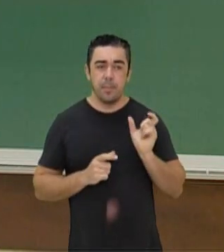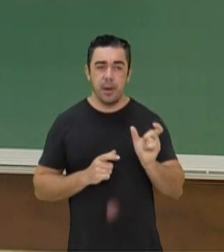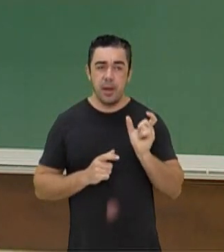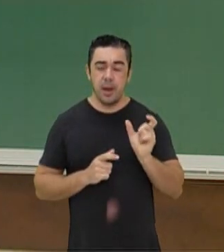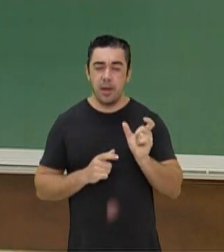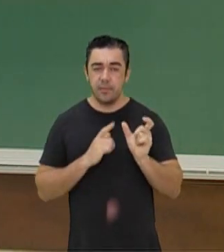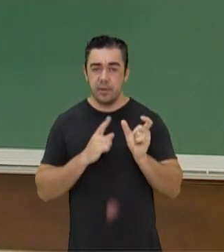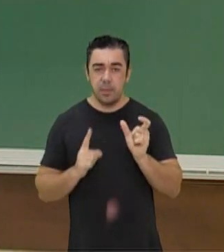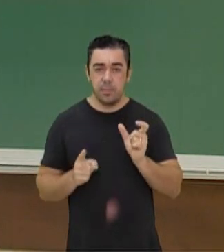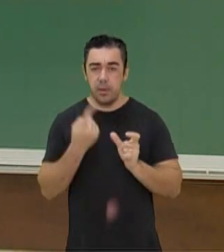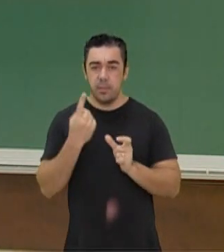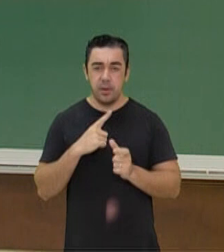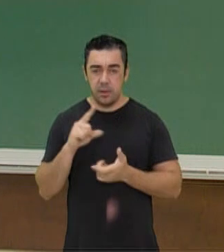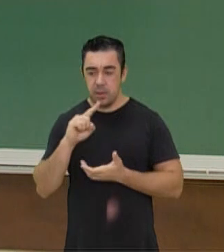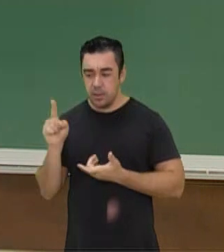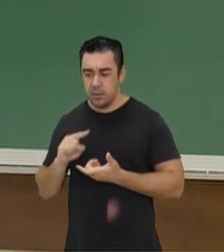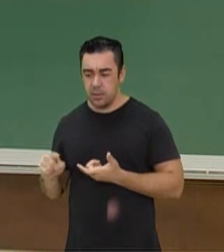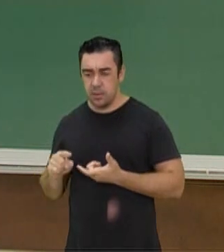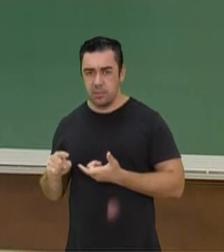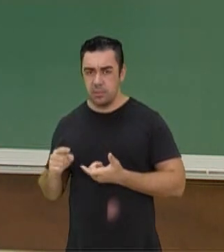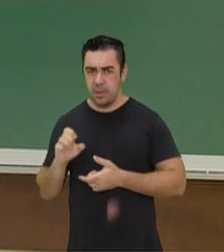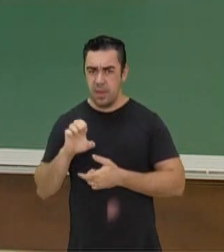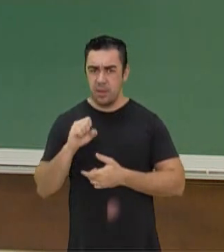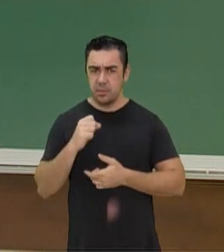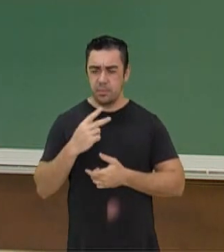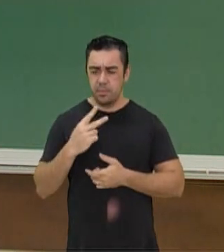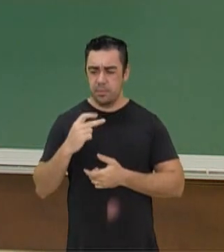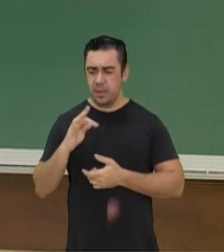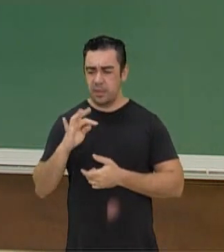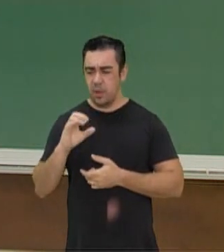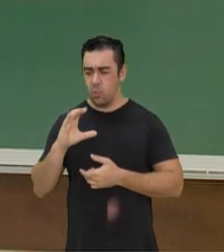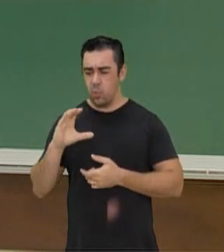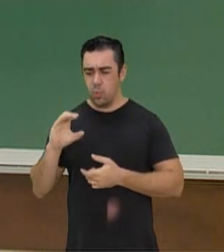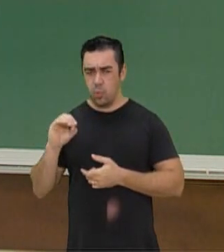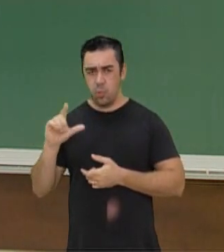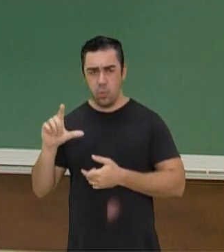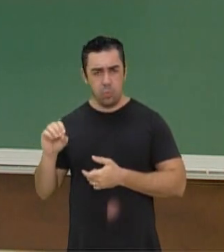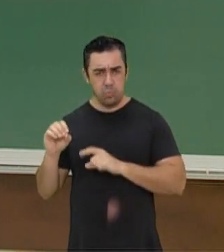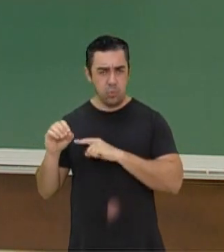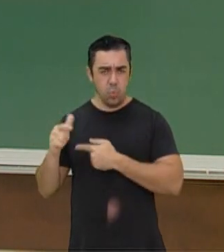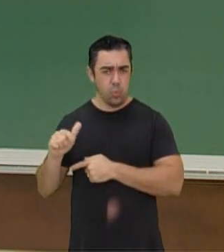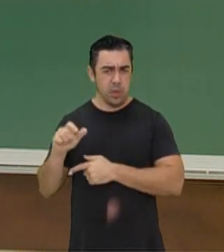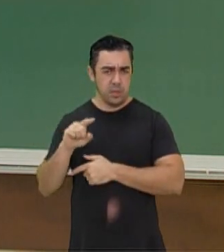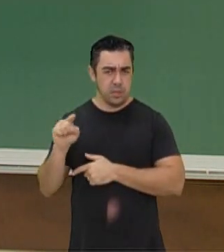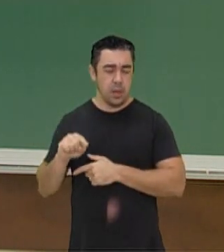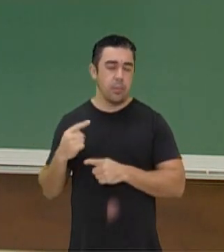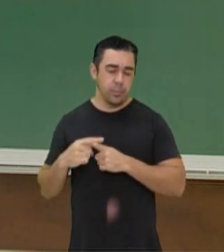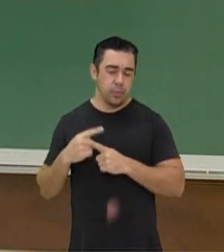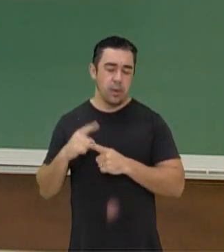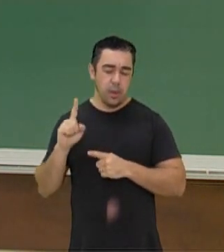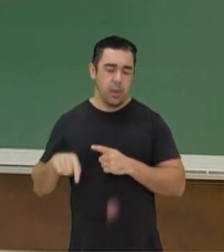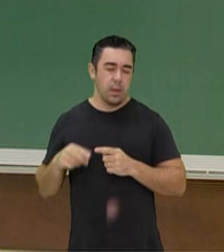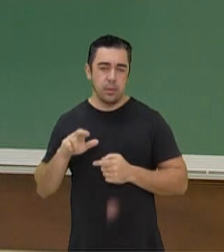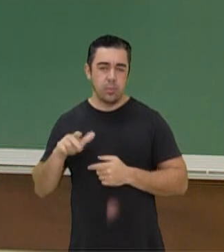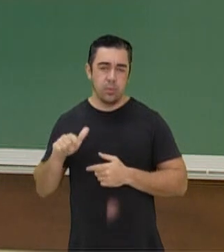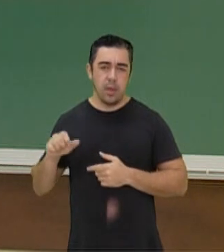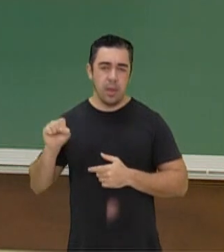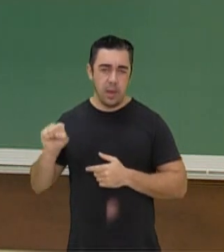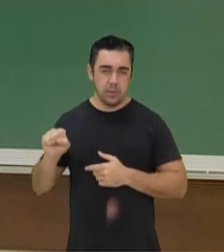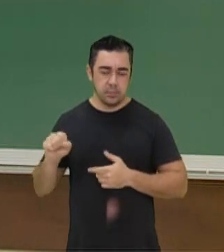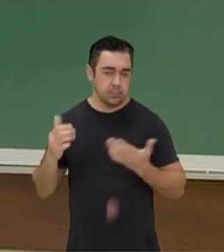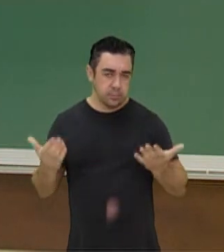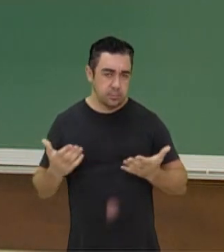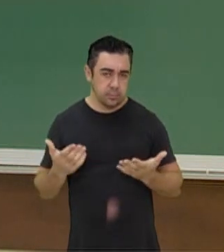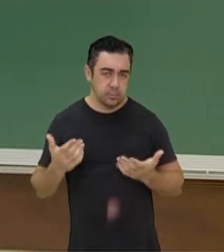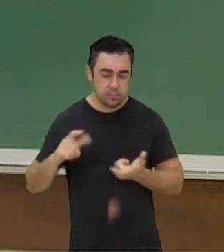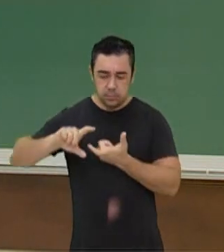contém a letra Z, espetáculo, não tem Z. Então, só pode ser mesmo porque o radical não apresenta S.